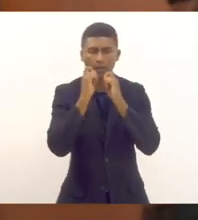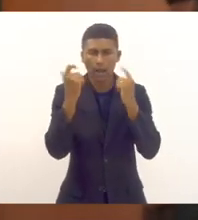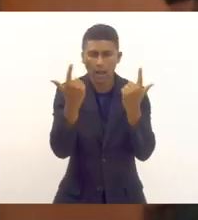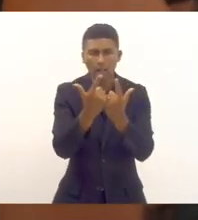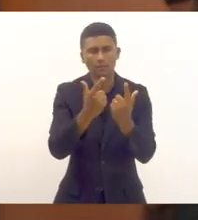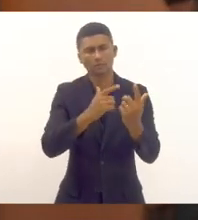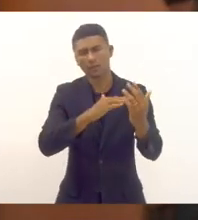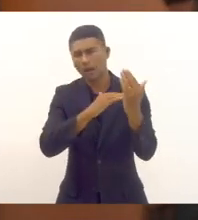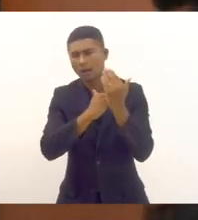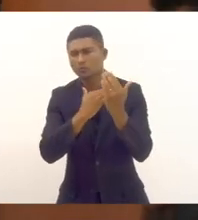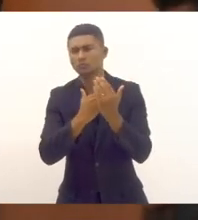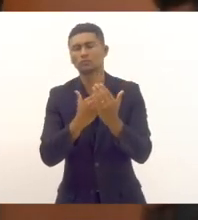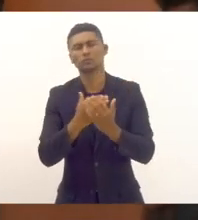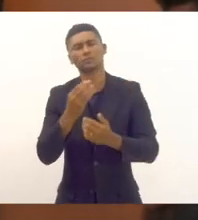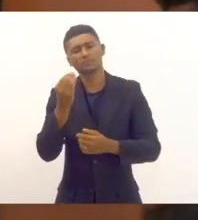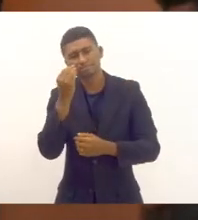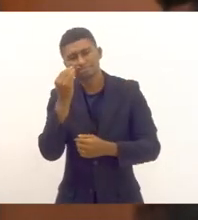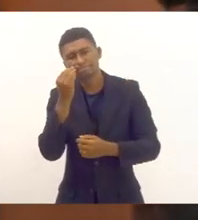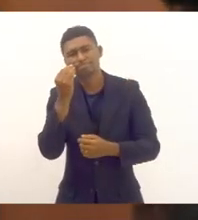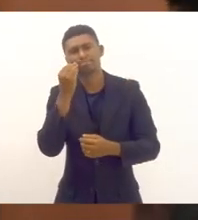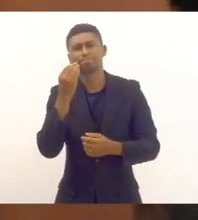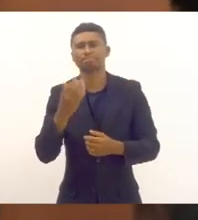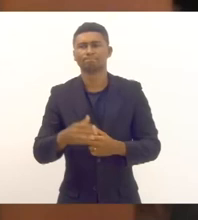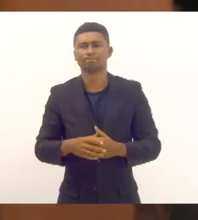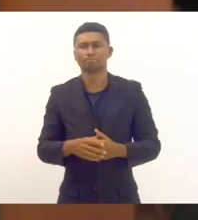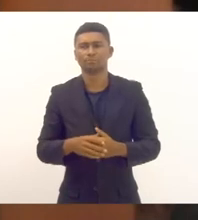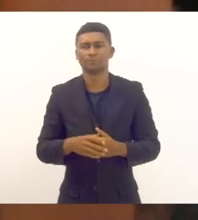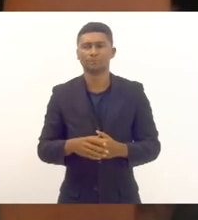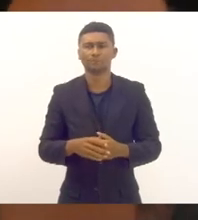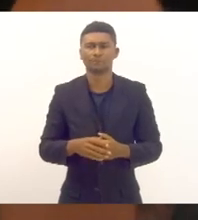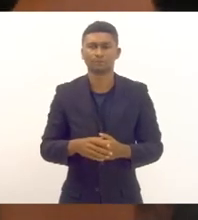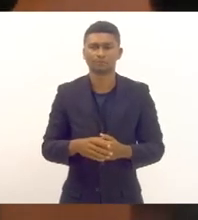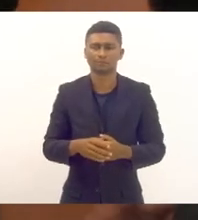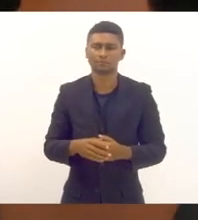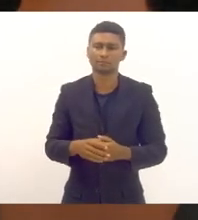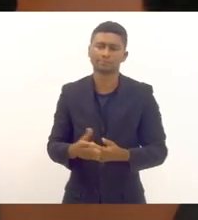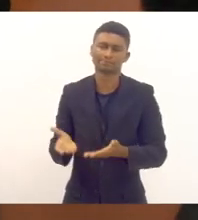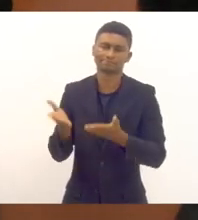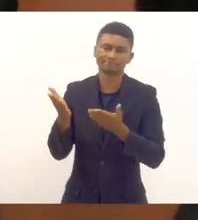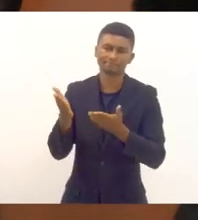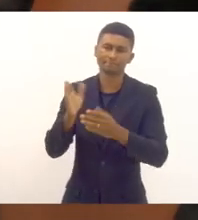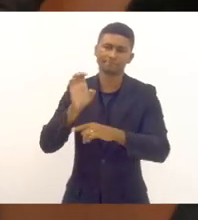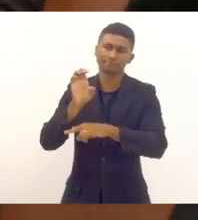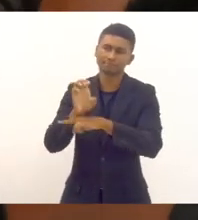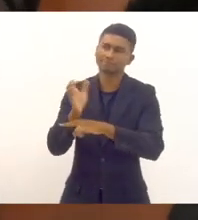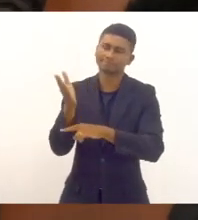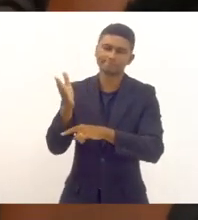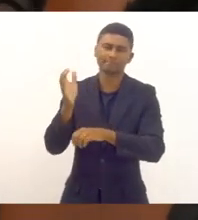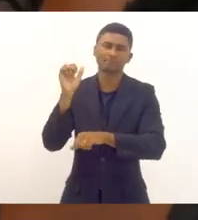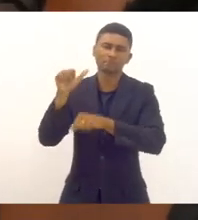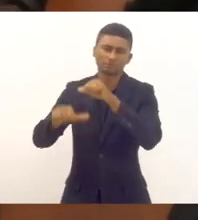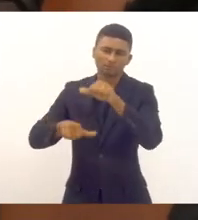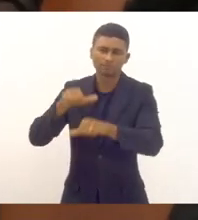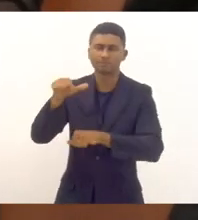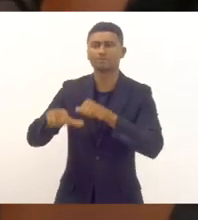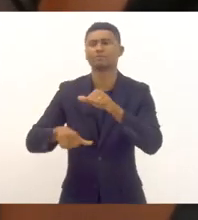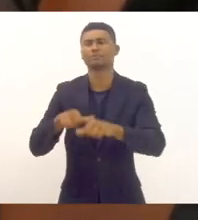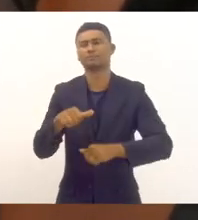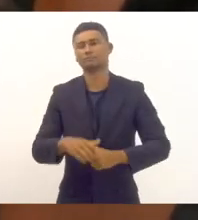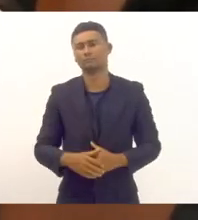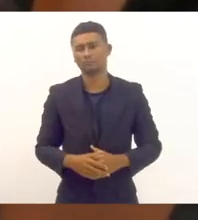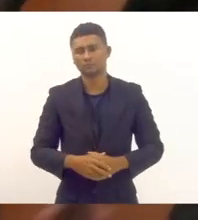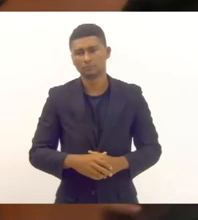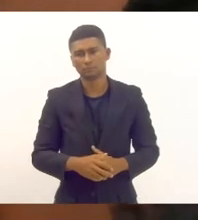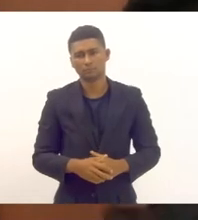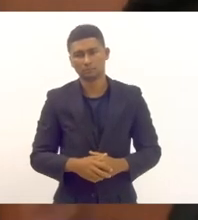gente tentar enterrar de vez esse tipo de situação que o Estado nos criou, né, e